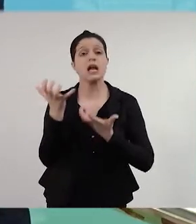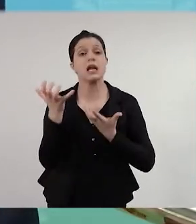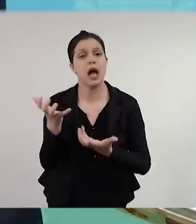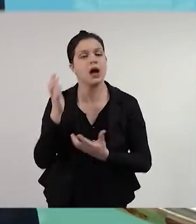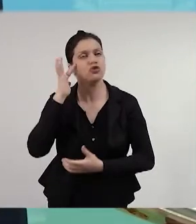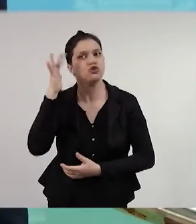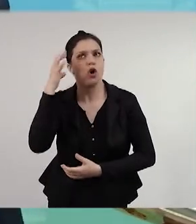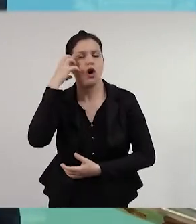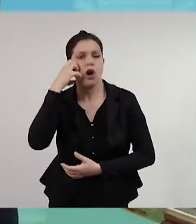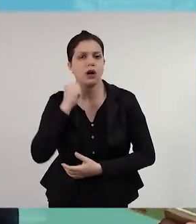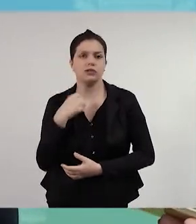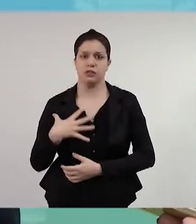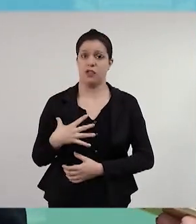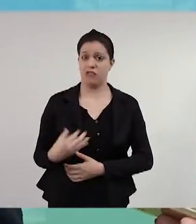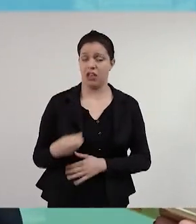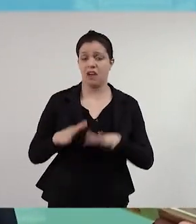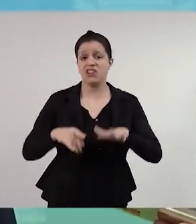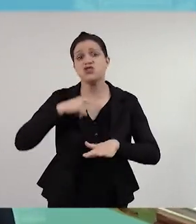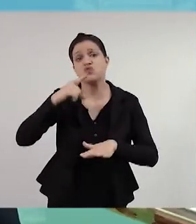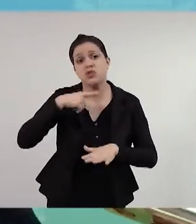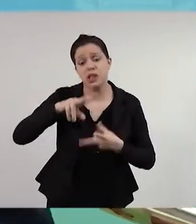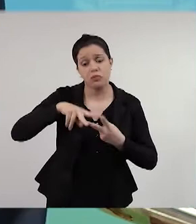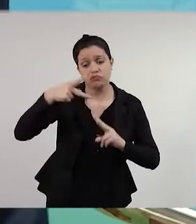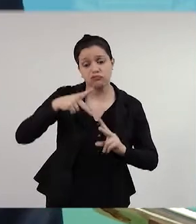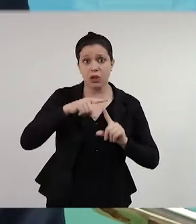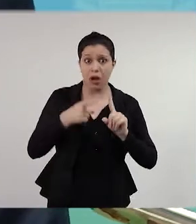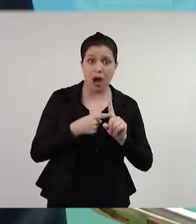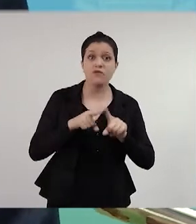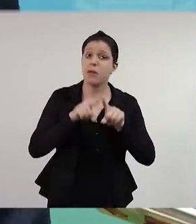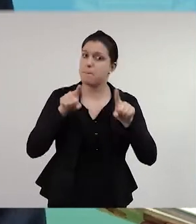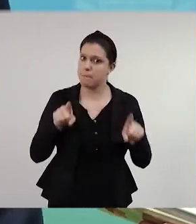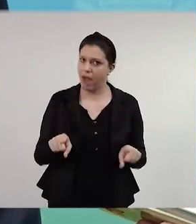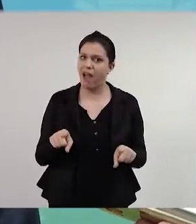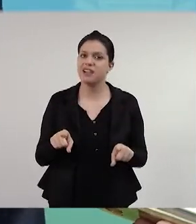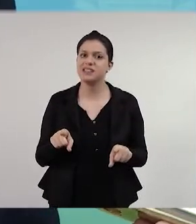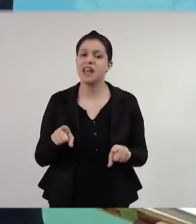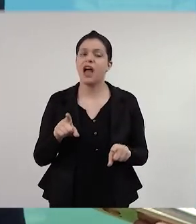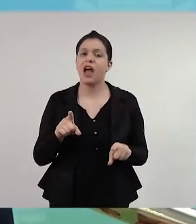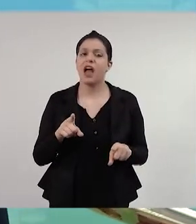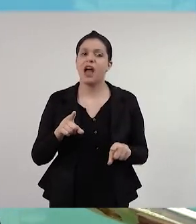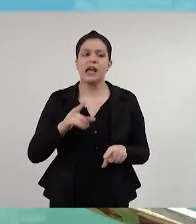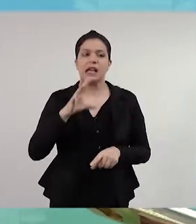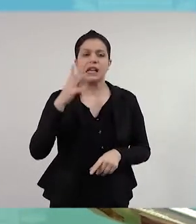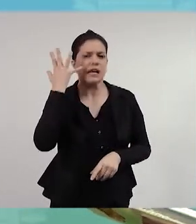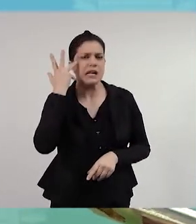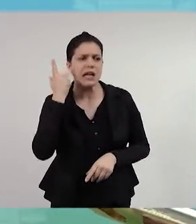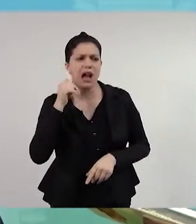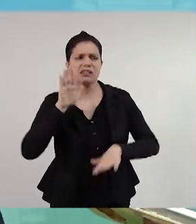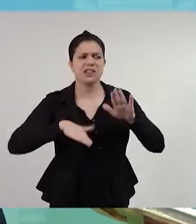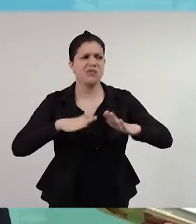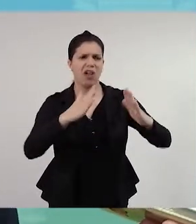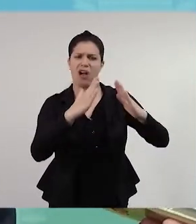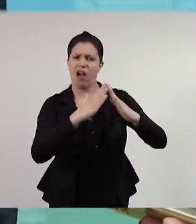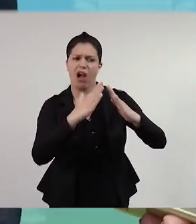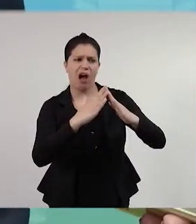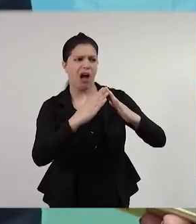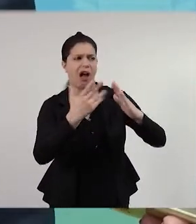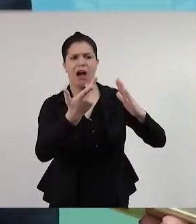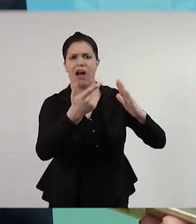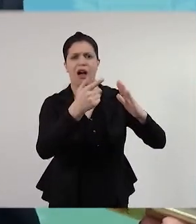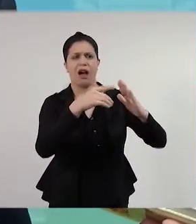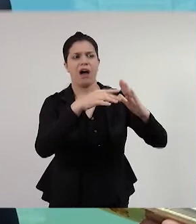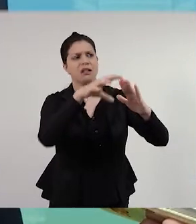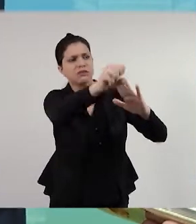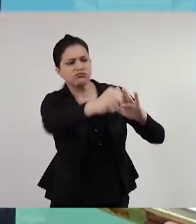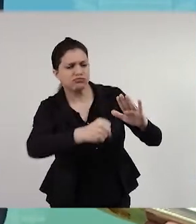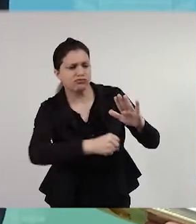as pessoas que querem ter os seus filhos, não conseguem biologicamente, mas trazem crianças que às vezes estão em